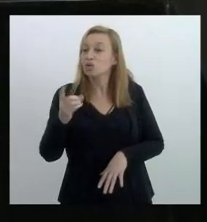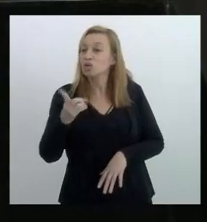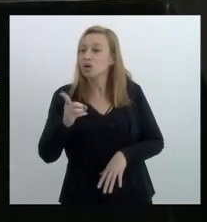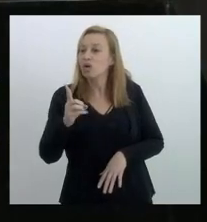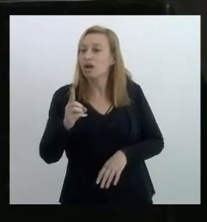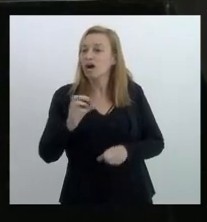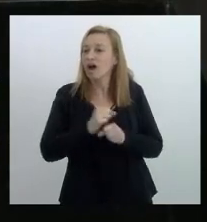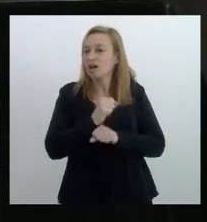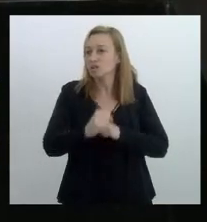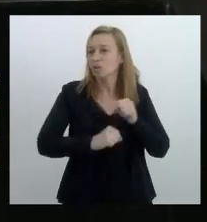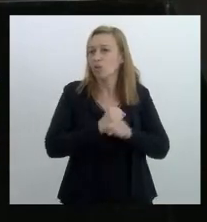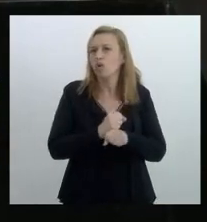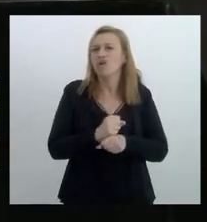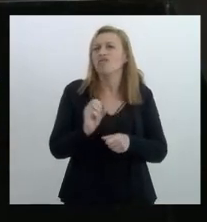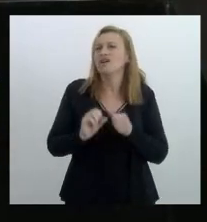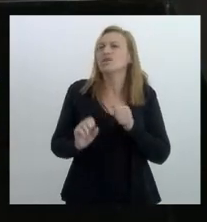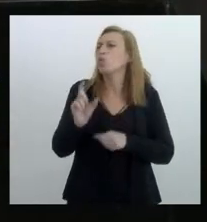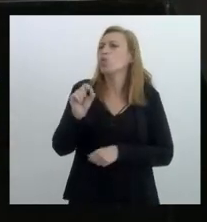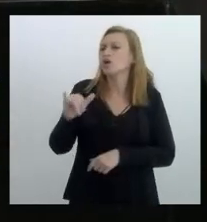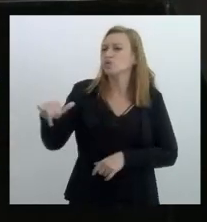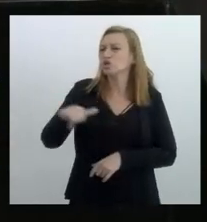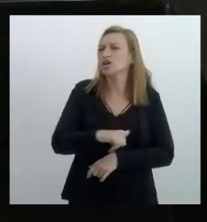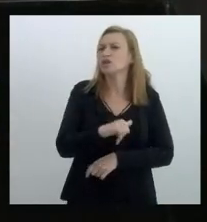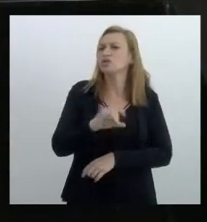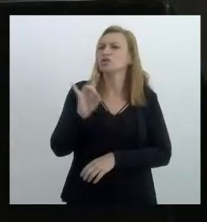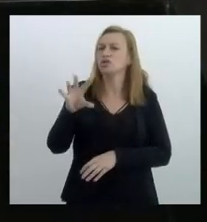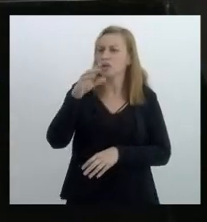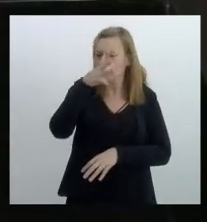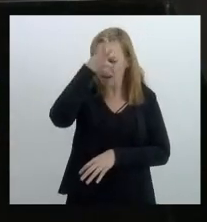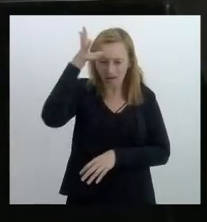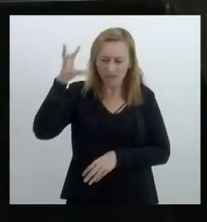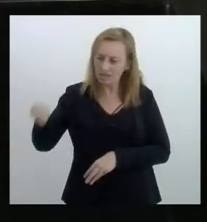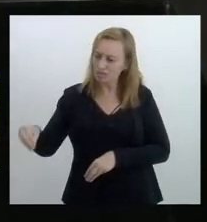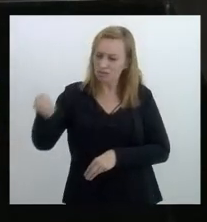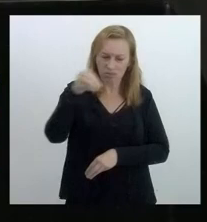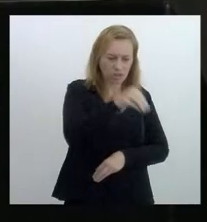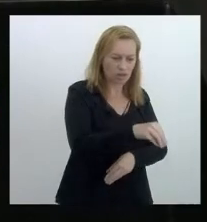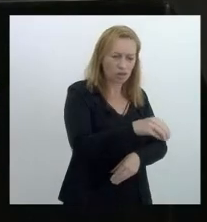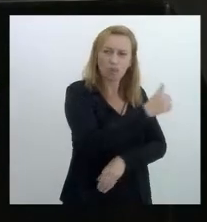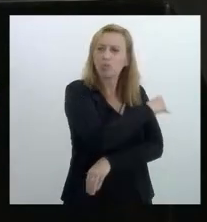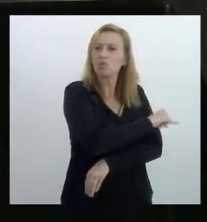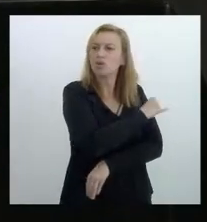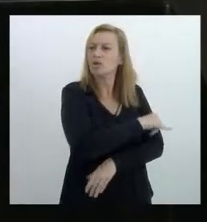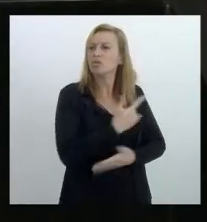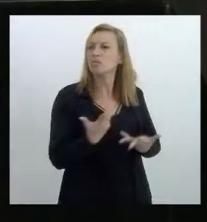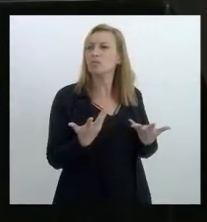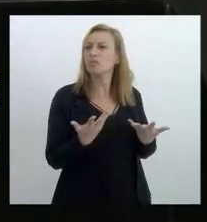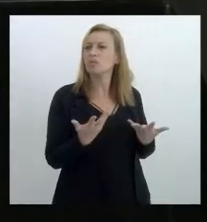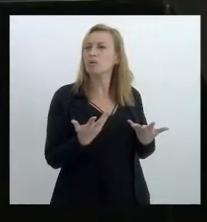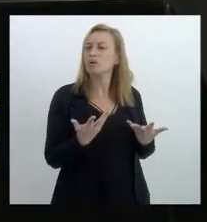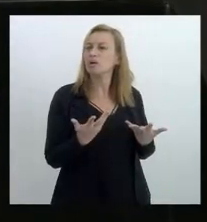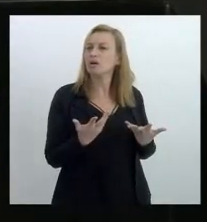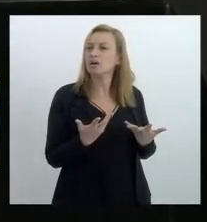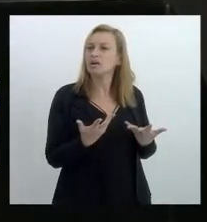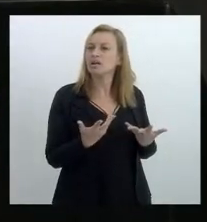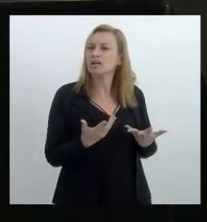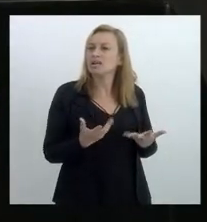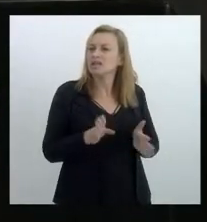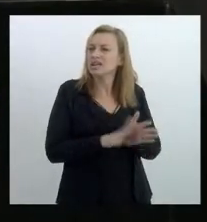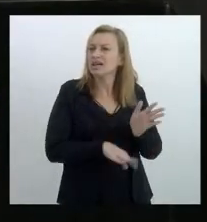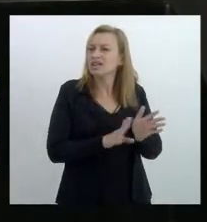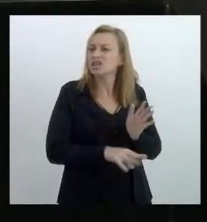que se iria fazer com esse jatinho? Só para tirar do Amazonas e trazer para o Rio de Janeiro, o governo do Estado iria